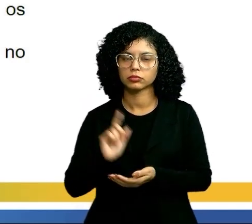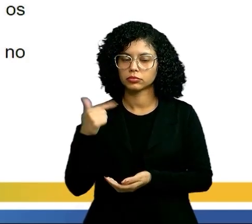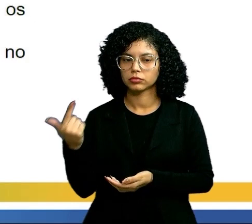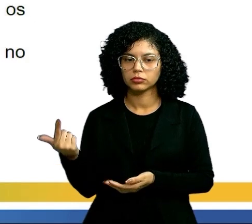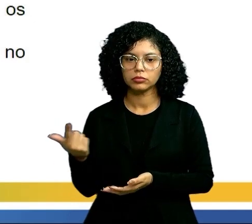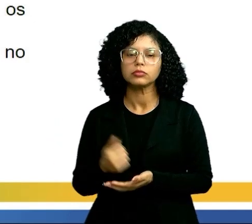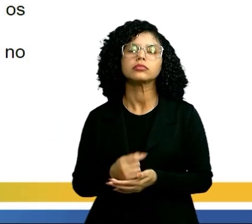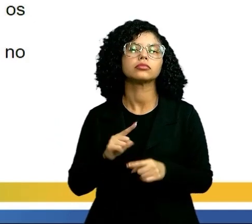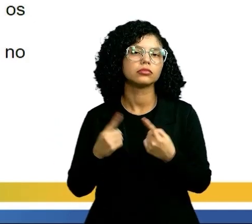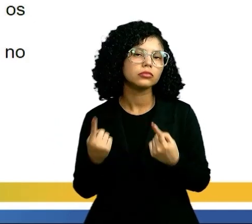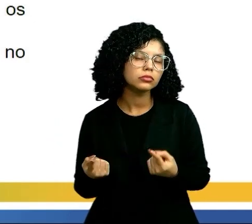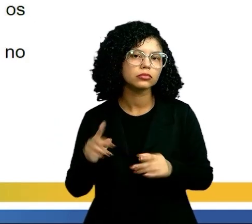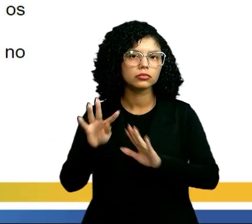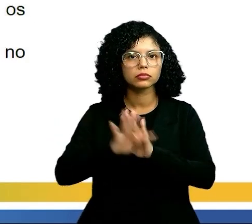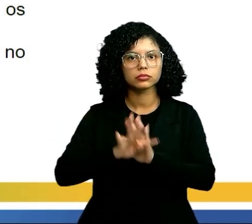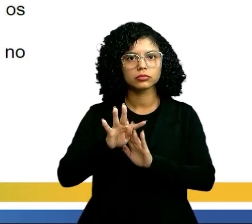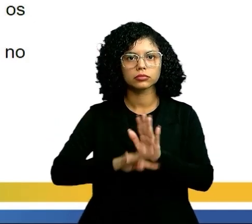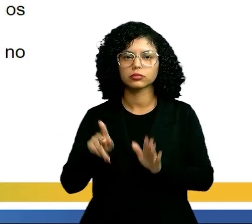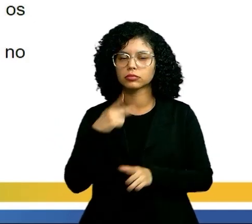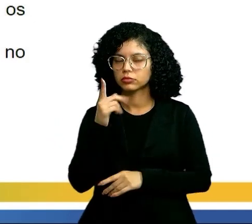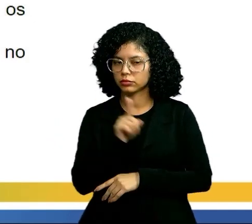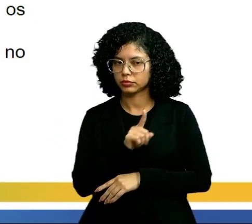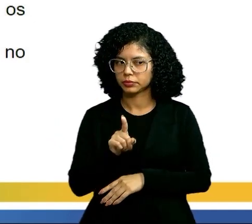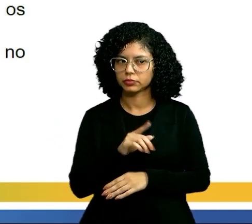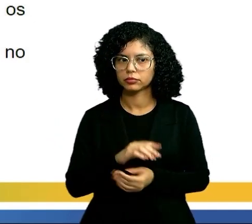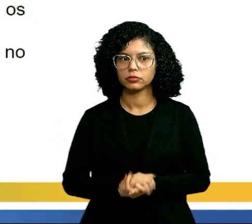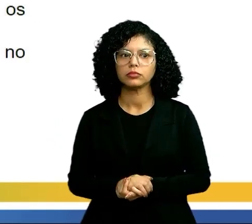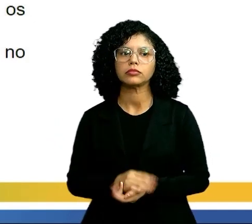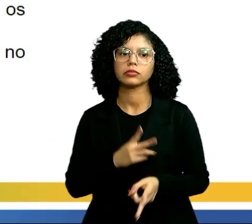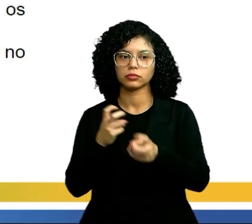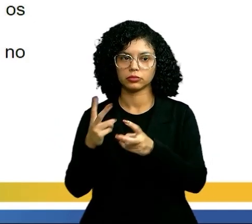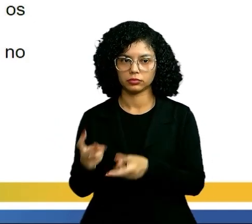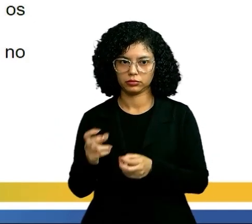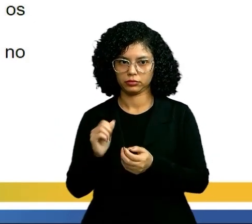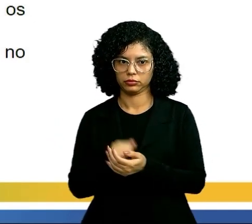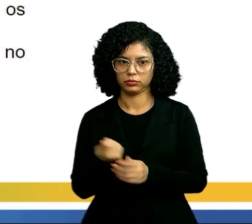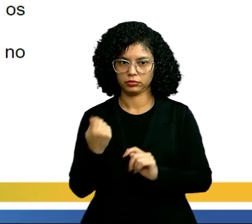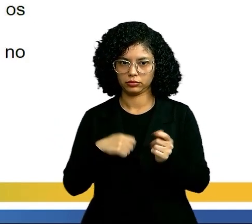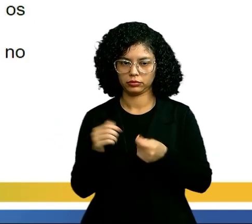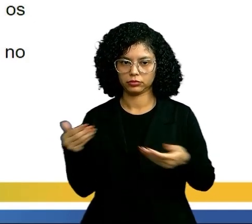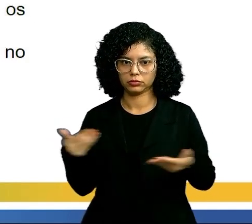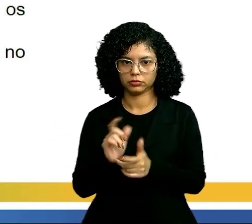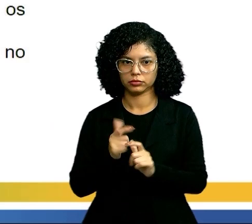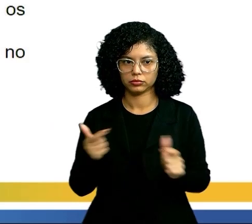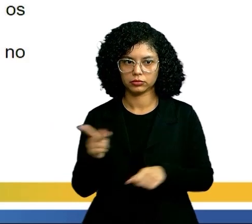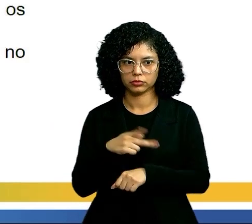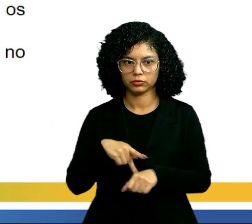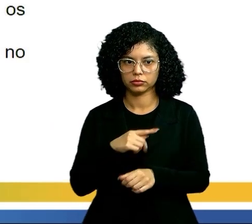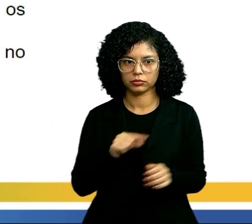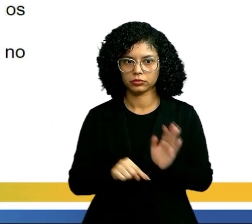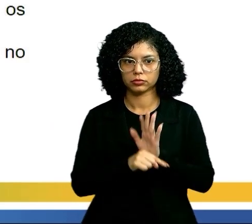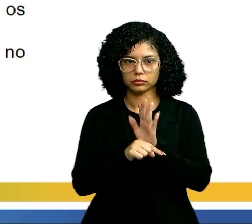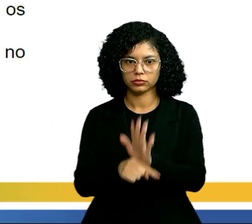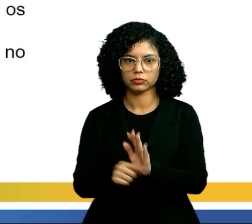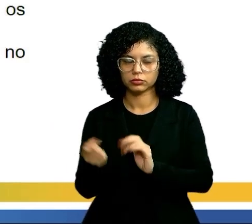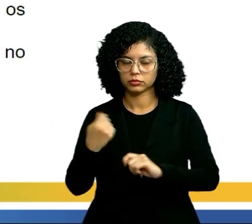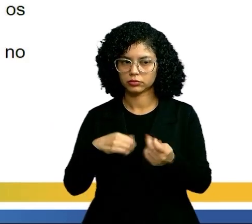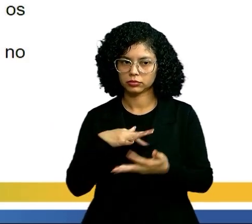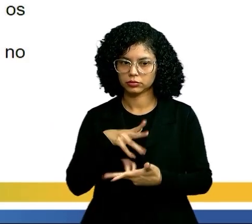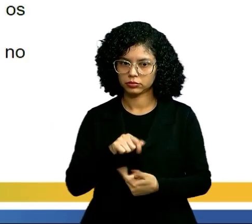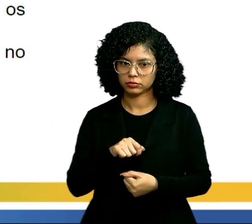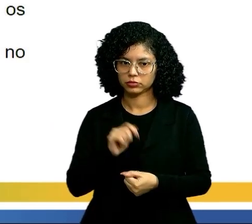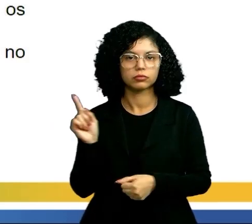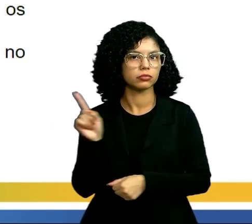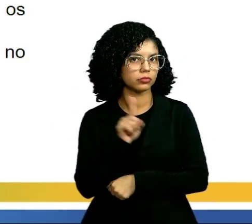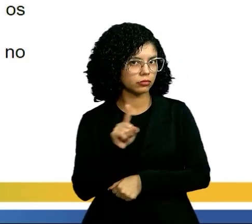etc., mas o texto e a charge não falam sobre isso. Perspectivas econômicas atuais da maioria de seus países em evidência do cenário econômico